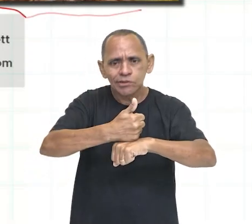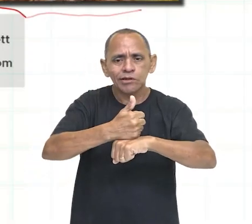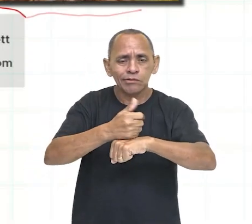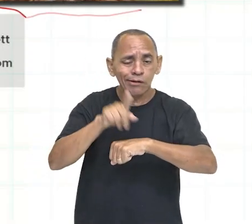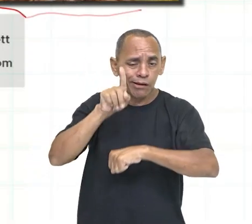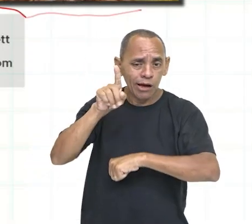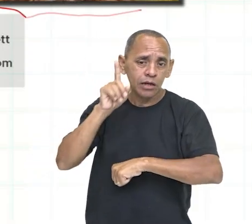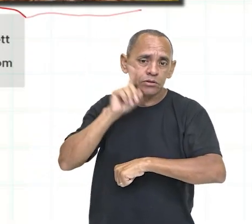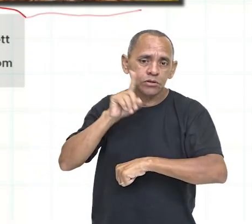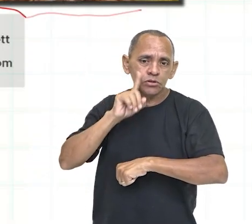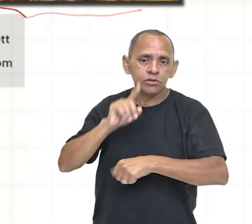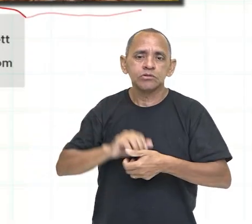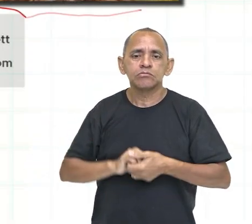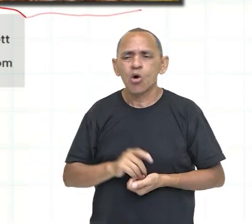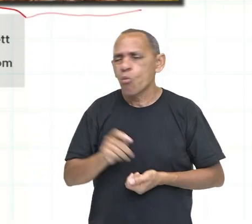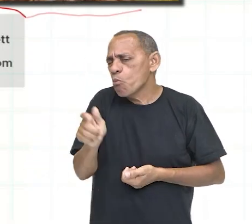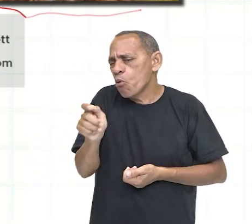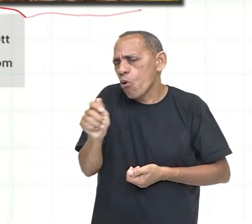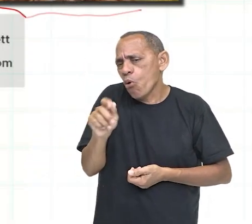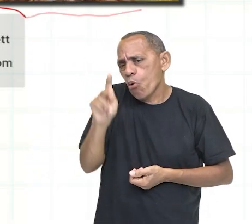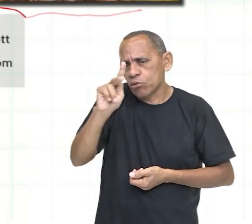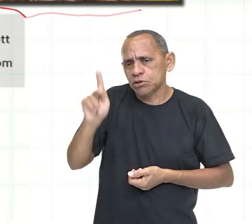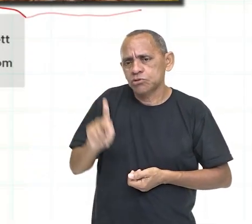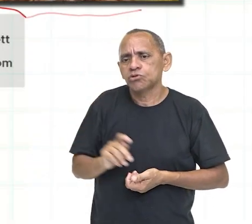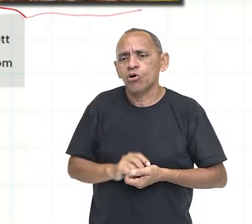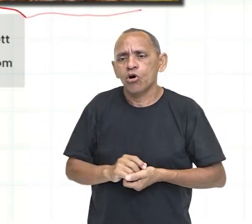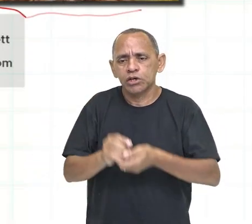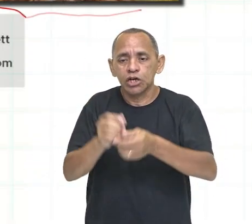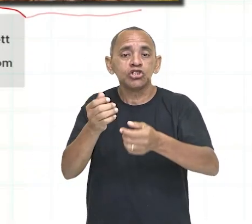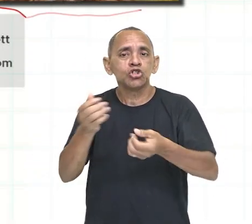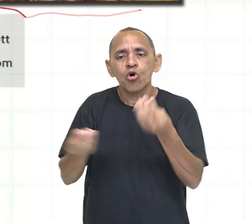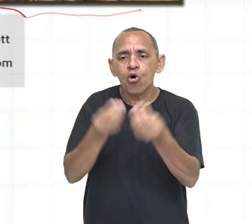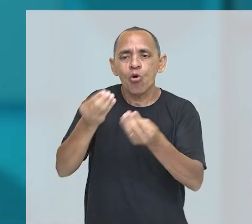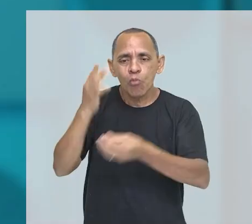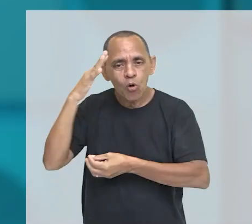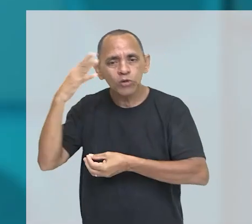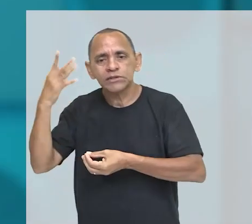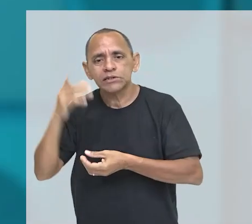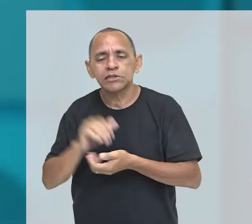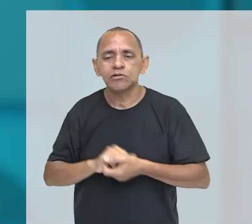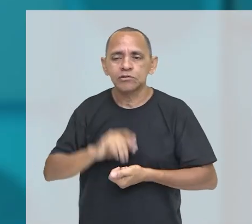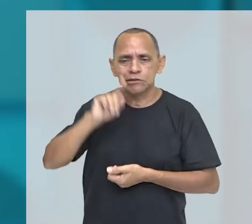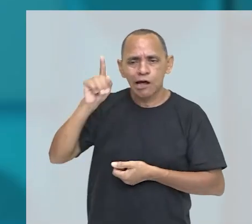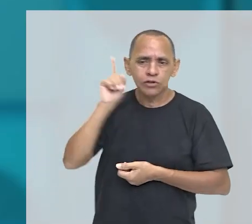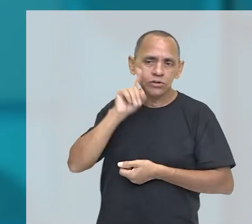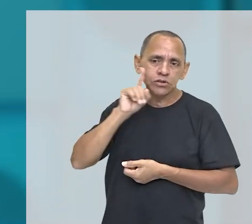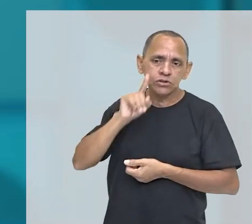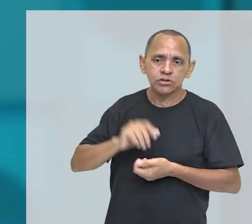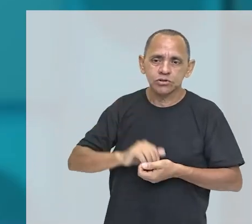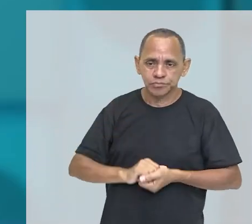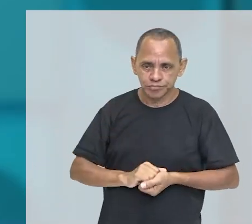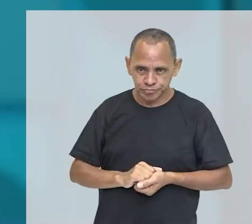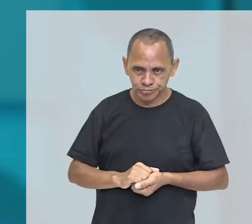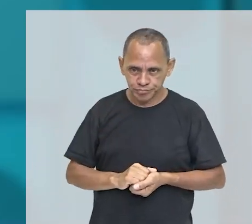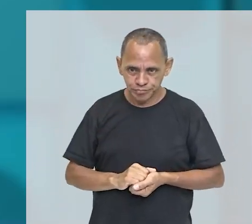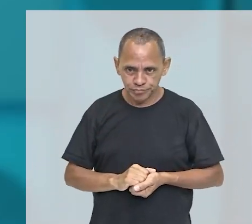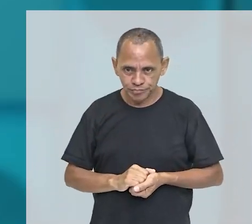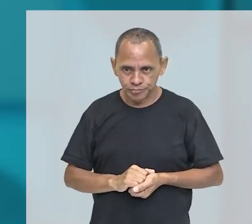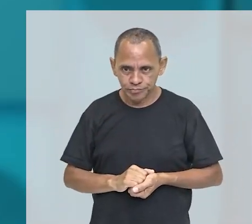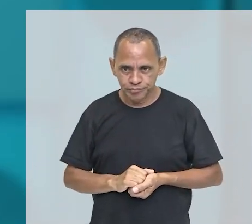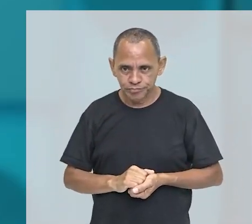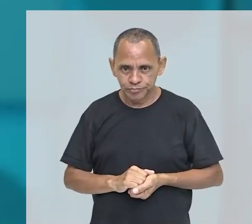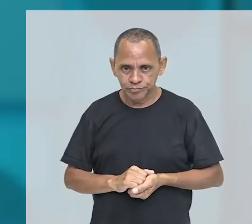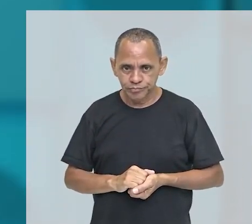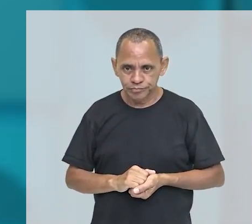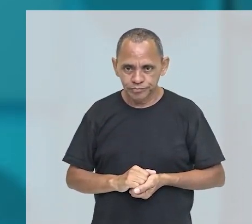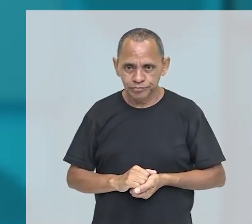da história da expansão da língua inglesa lá nos Estados Unidos, não é? Então, vamos ver mais um texto a